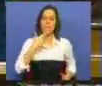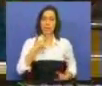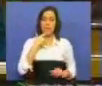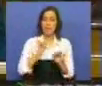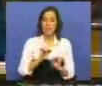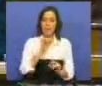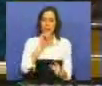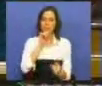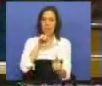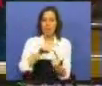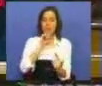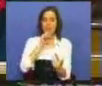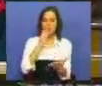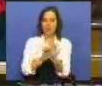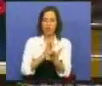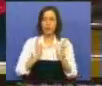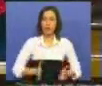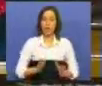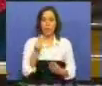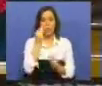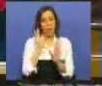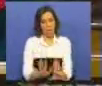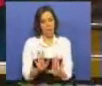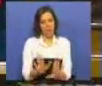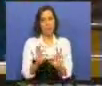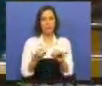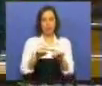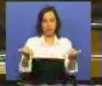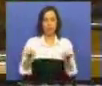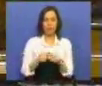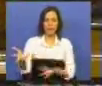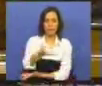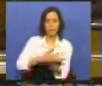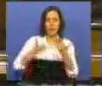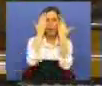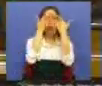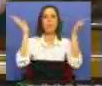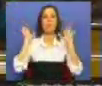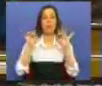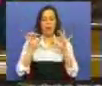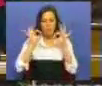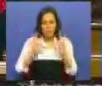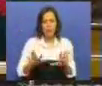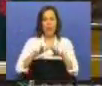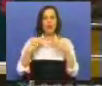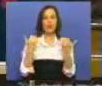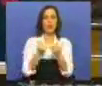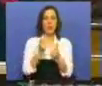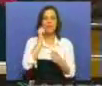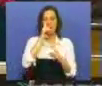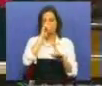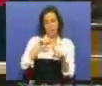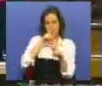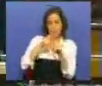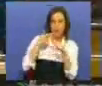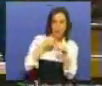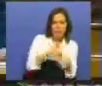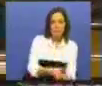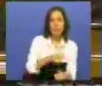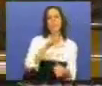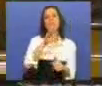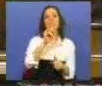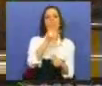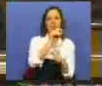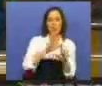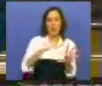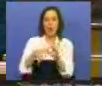seu potencial era a escola ser já em si um espaço de vivência democrática. Era a sociedade dos condiscípulos do António Sérgio, o espaço